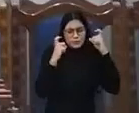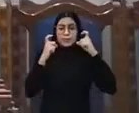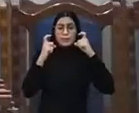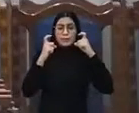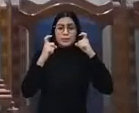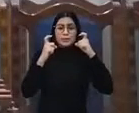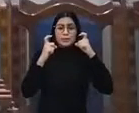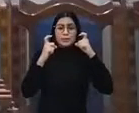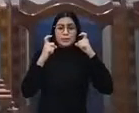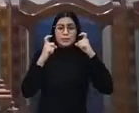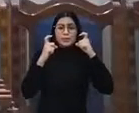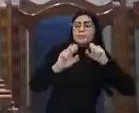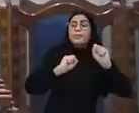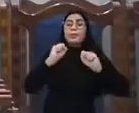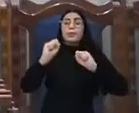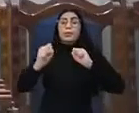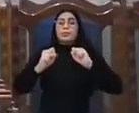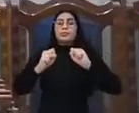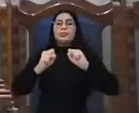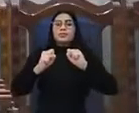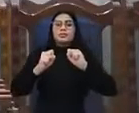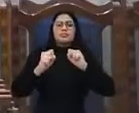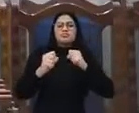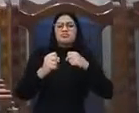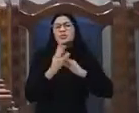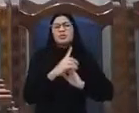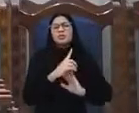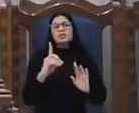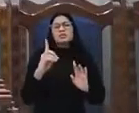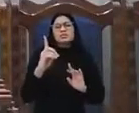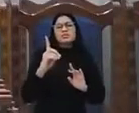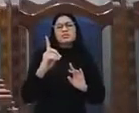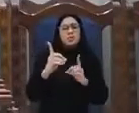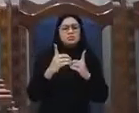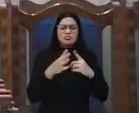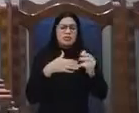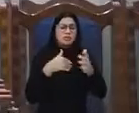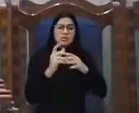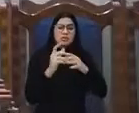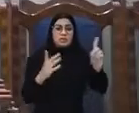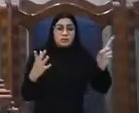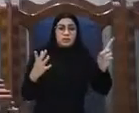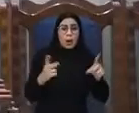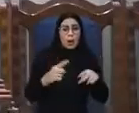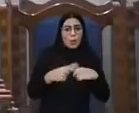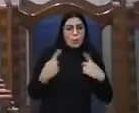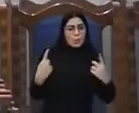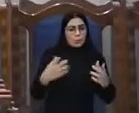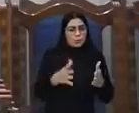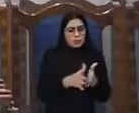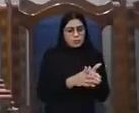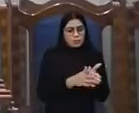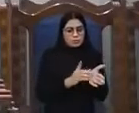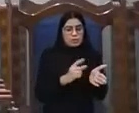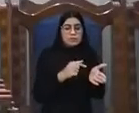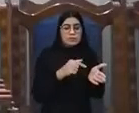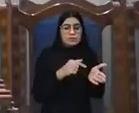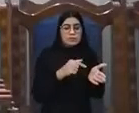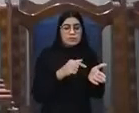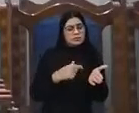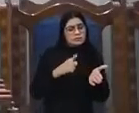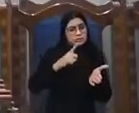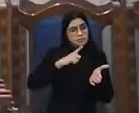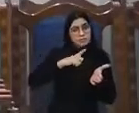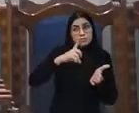A palavra de Deus diz que nós temos um Deus todo-poderoso, um Deus criador dos céus e da terra, um Deus que